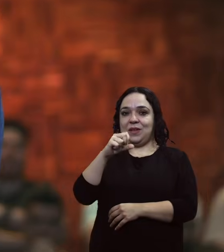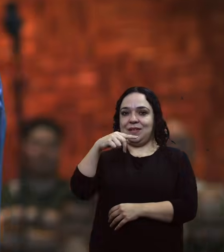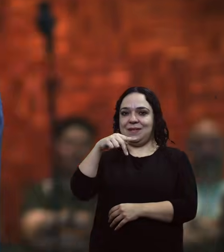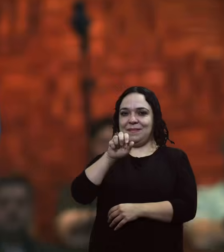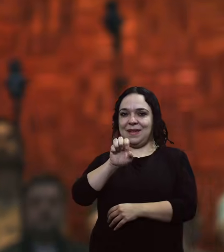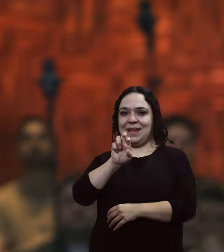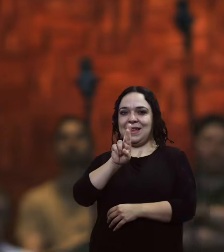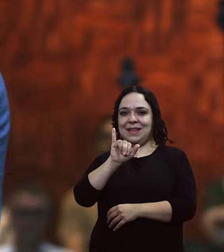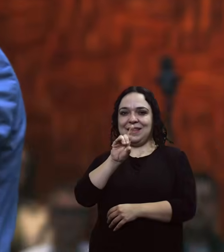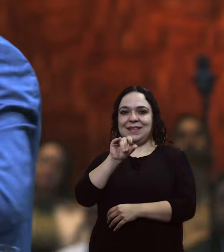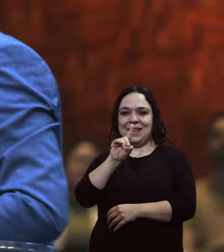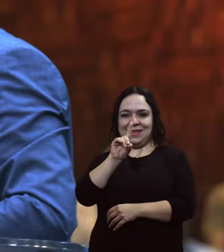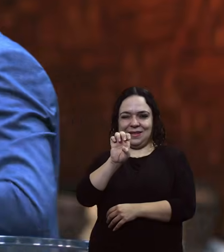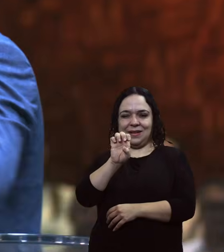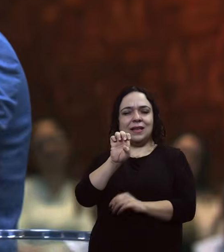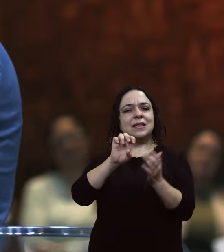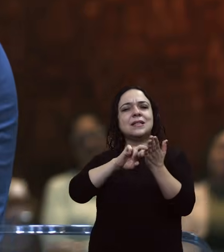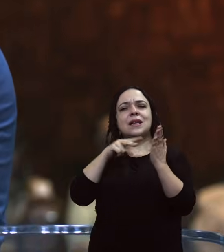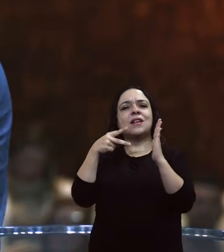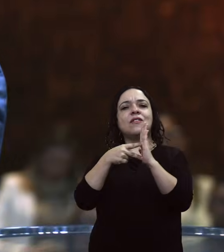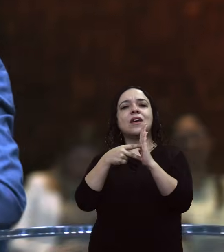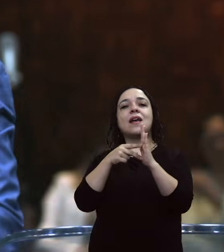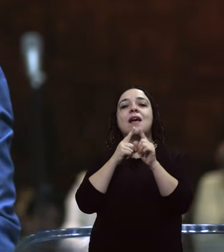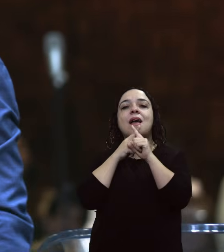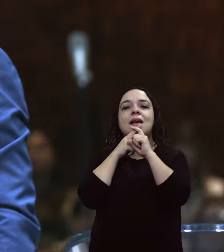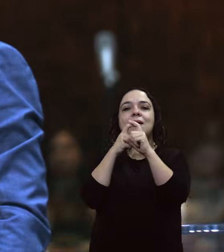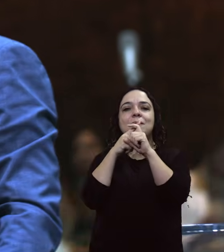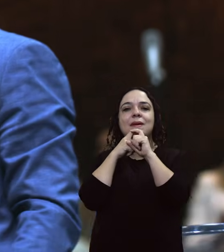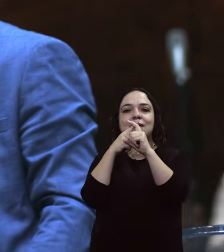é avançar, progredir.